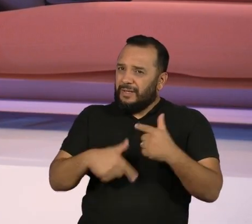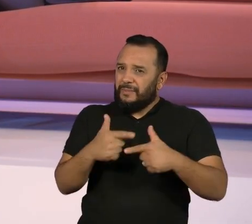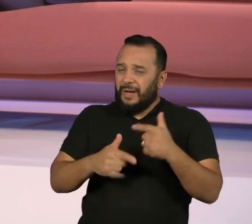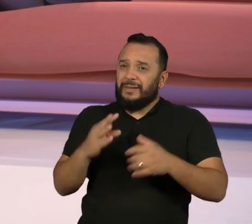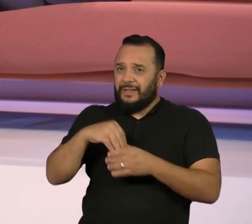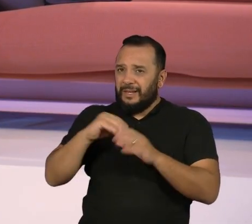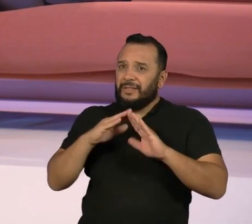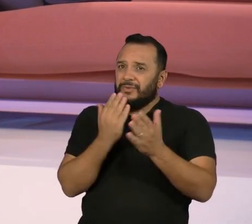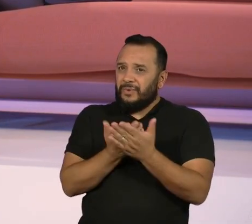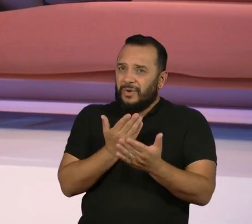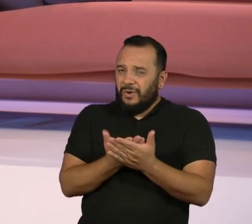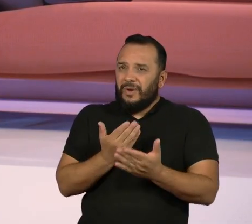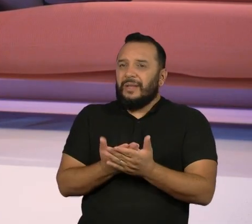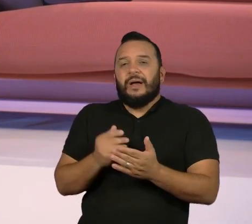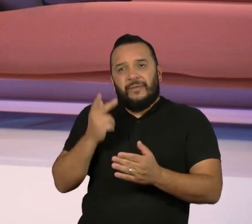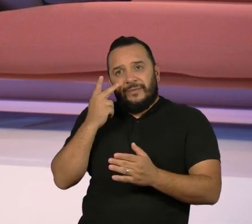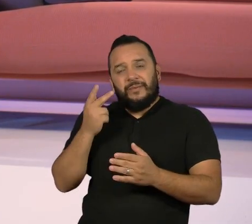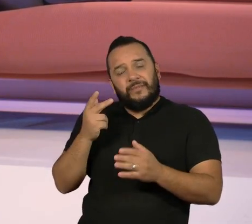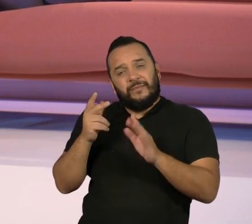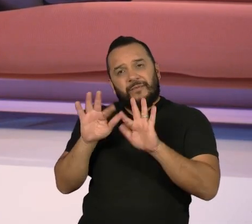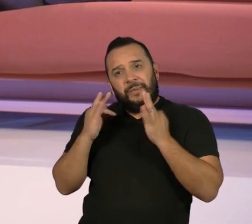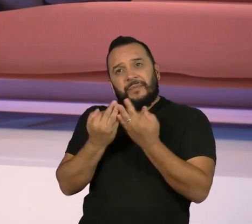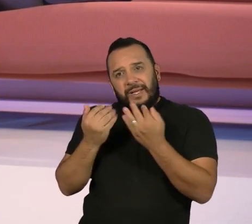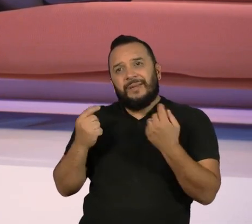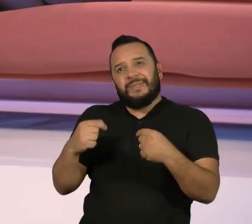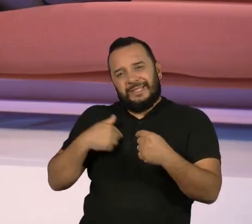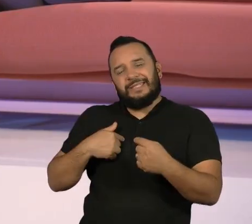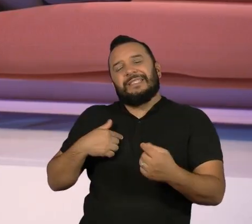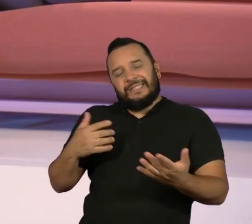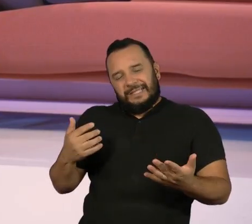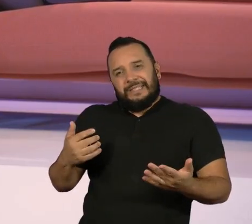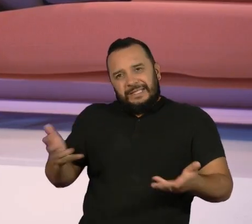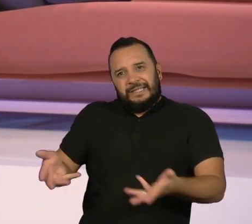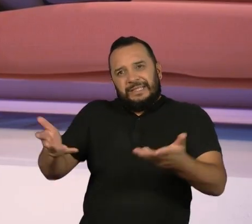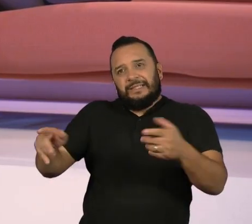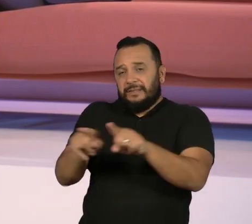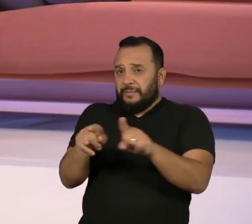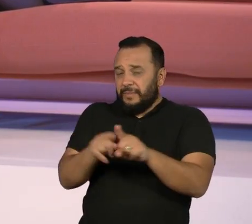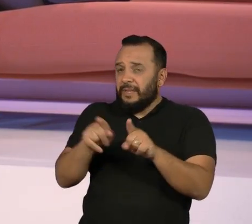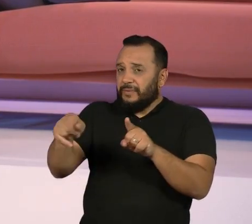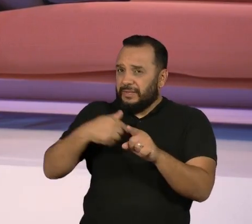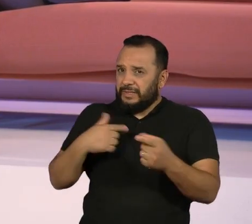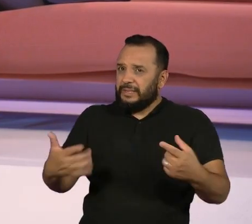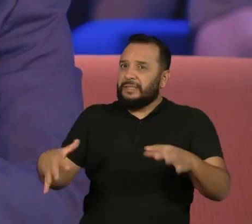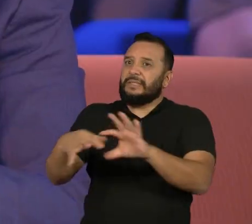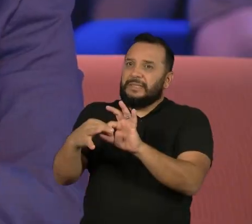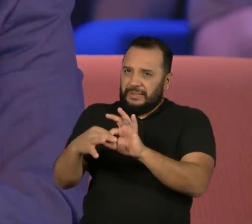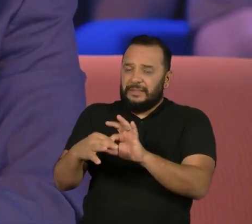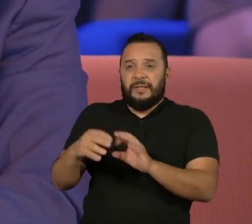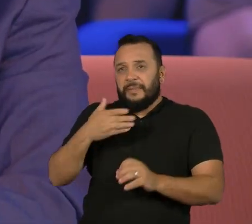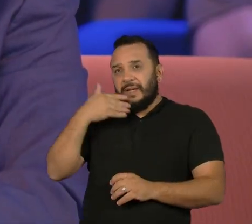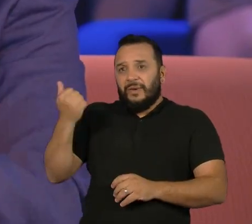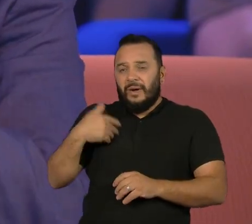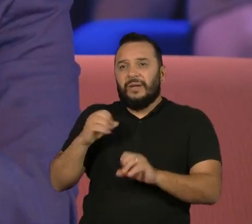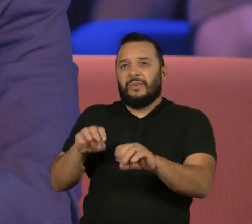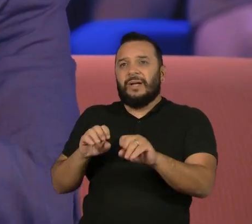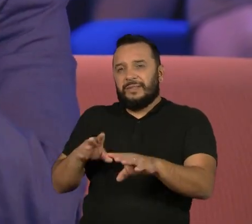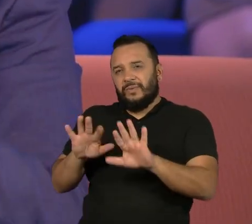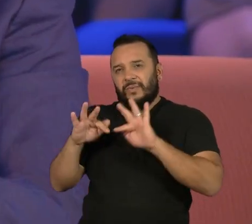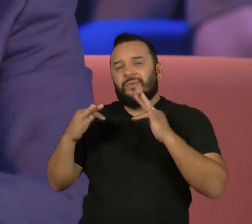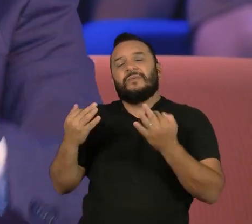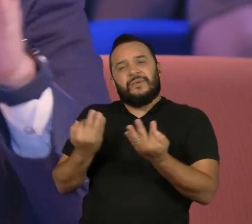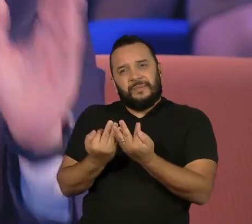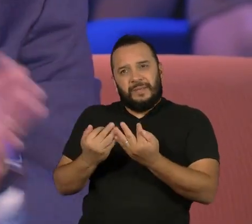dos muros escolares. Porque a melhor parceria, Chavita, eu sei que você é um grande defensor disso também, para uma educação de qualidade, é